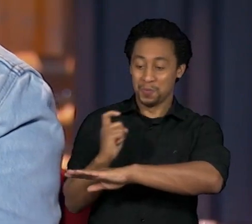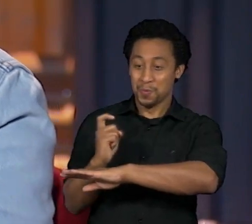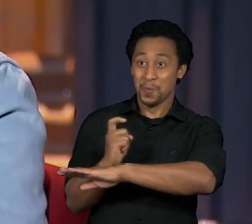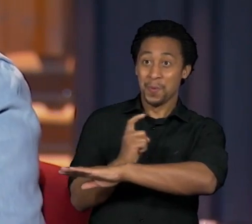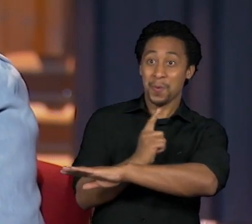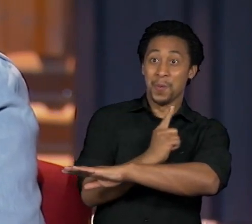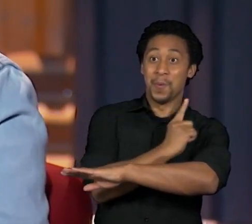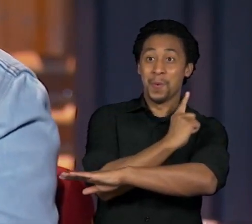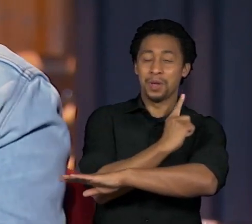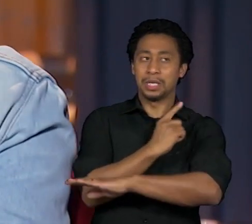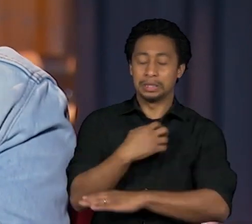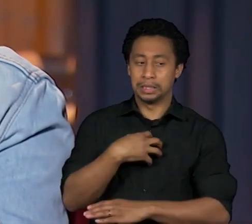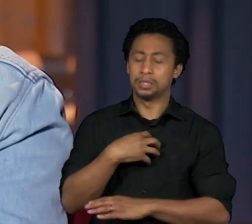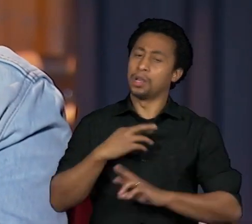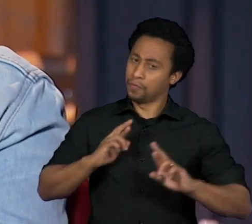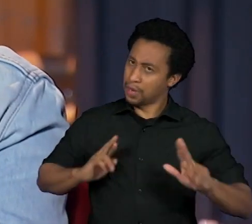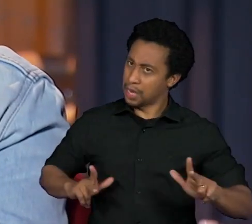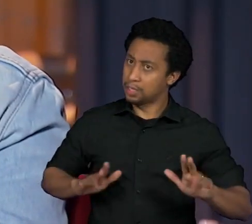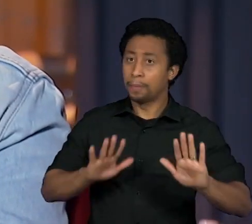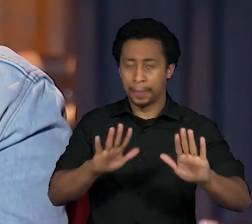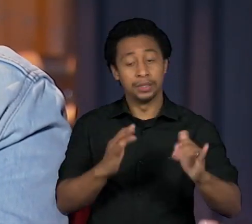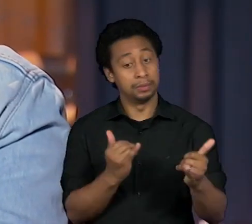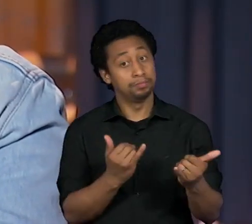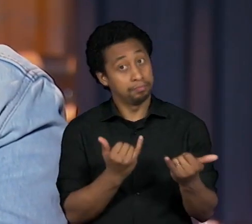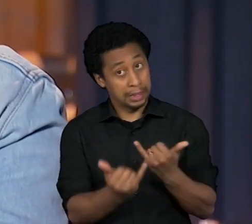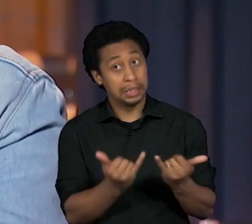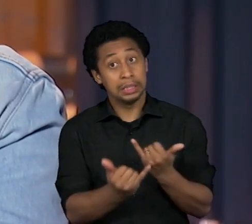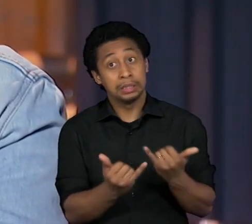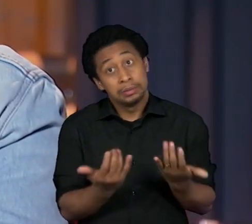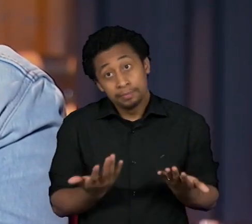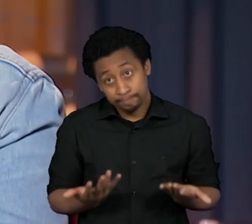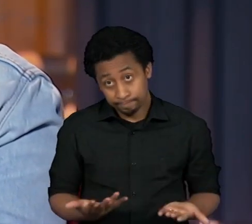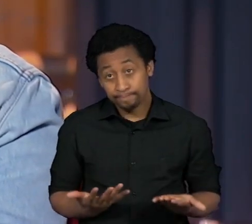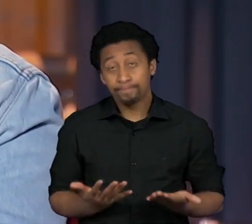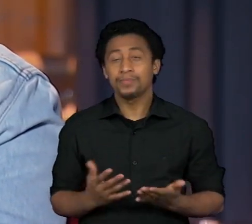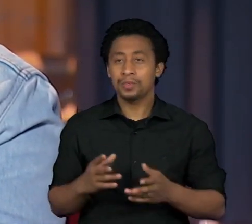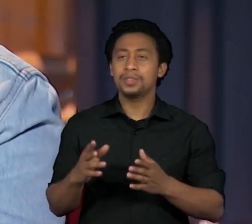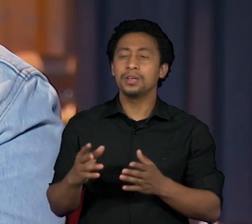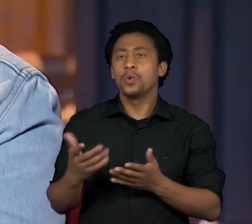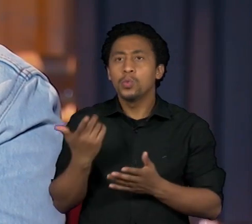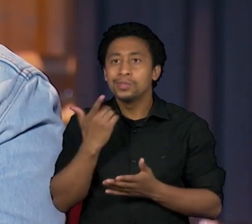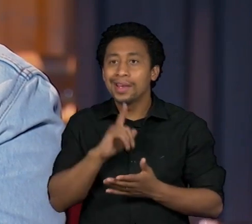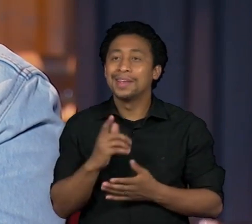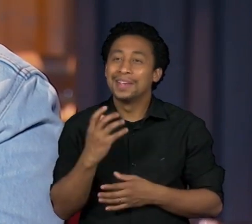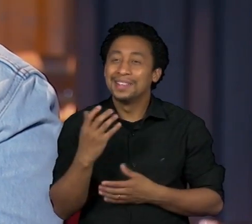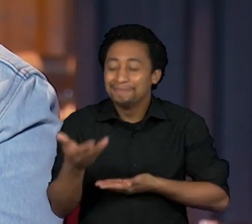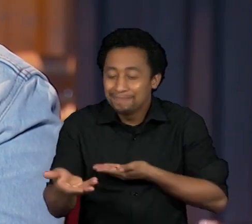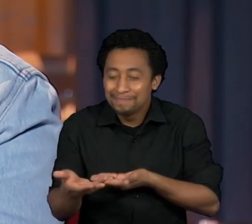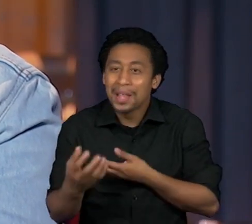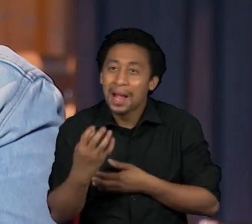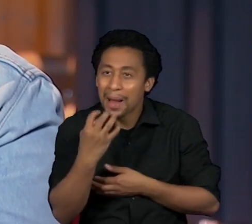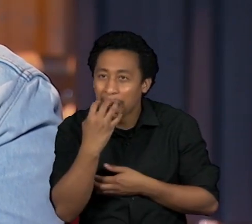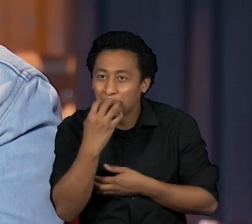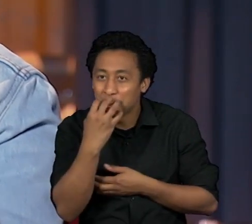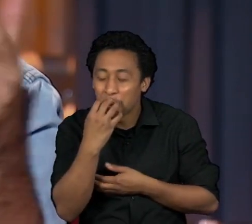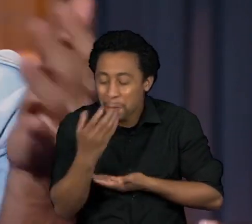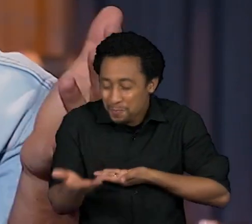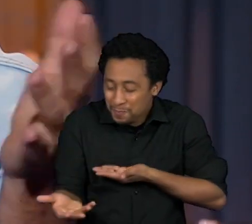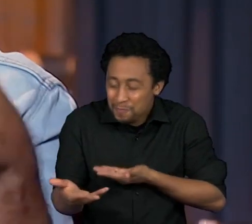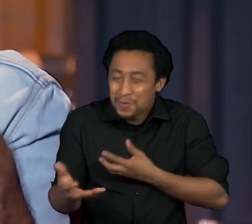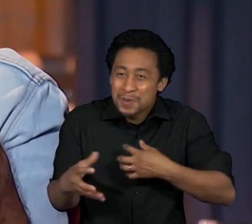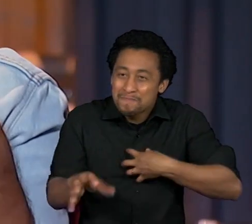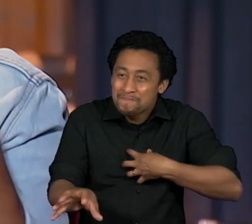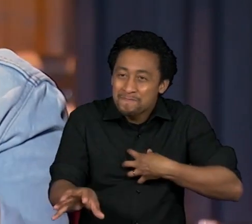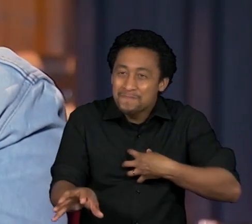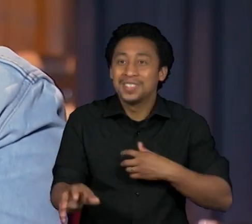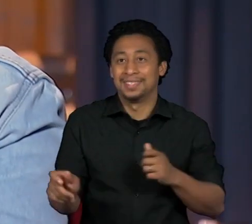A gente é diferente, mas é semelhante. Você pode reconhecer os afetos do seu cão facilmente, até porque os cães, como invenção